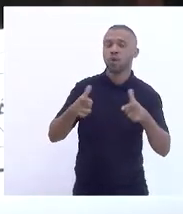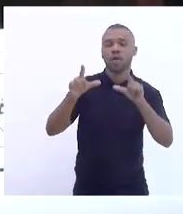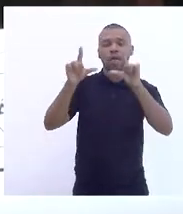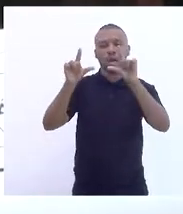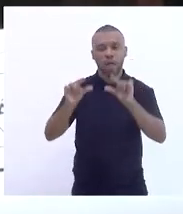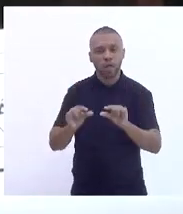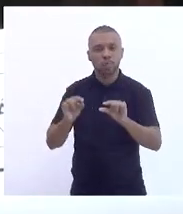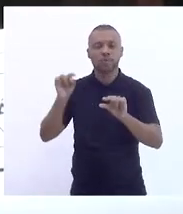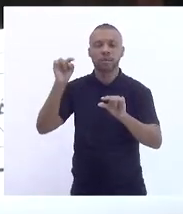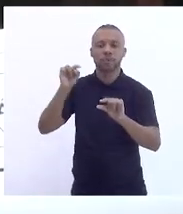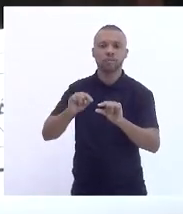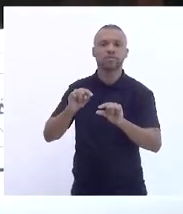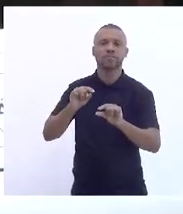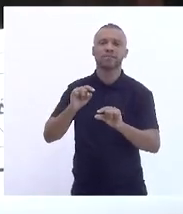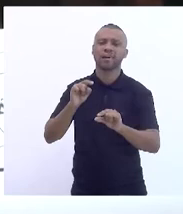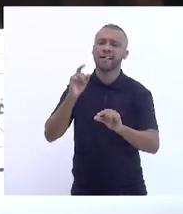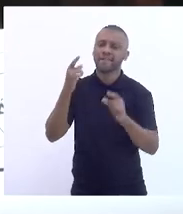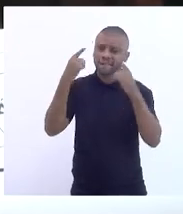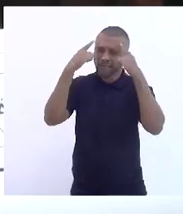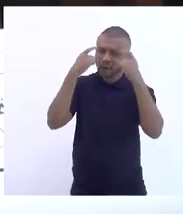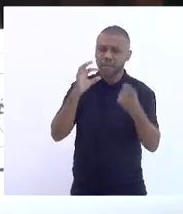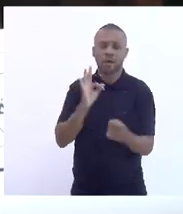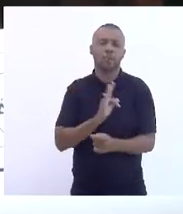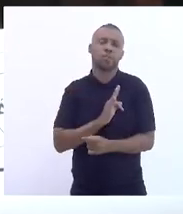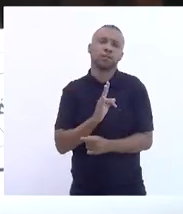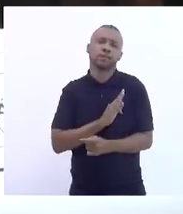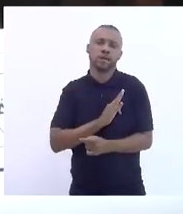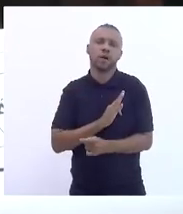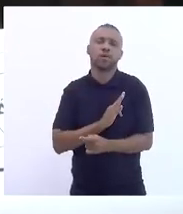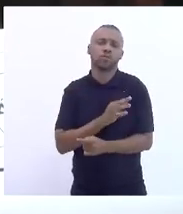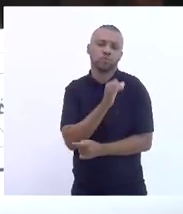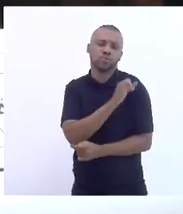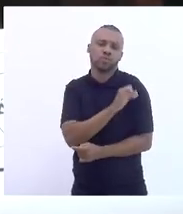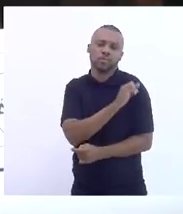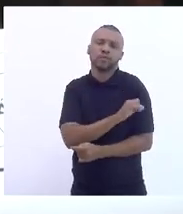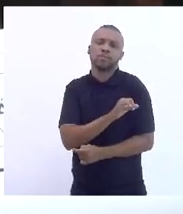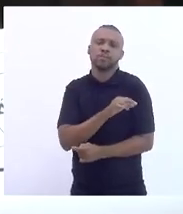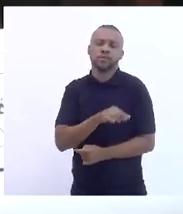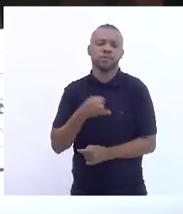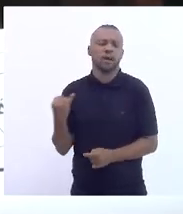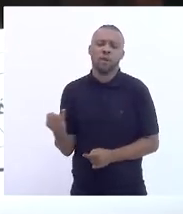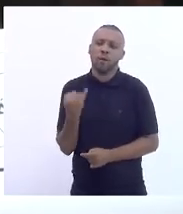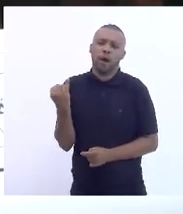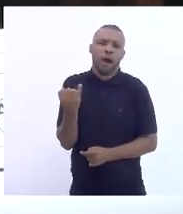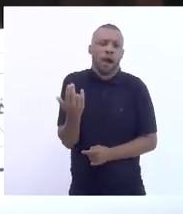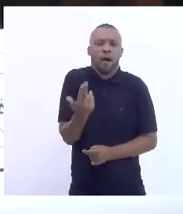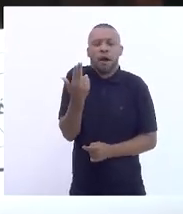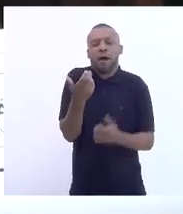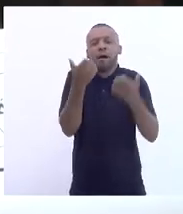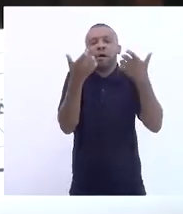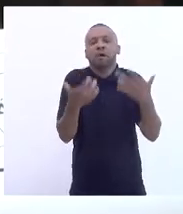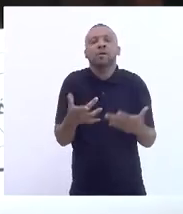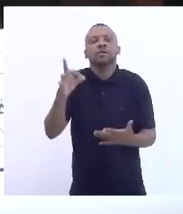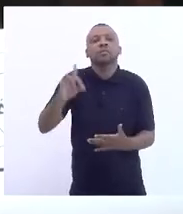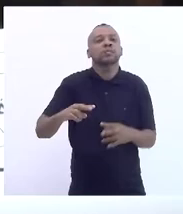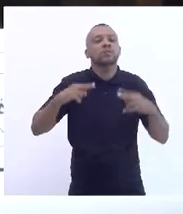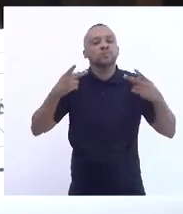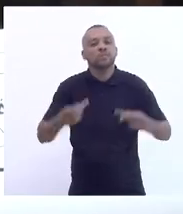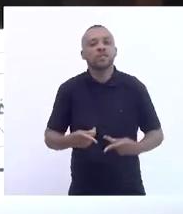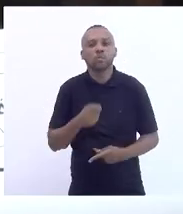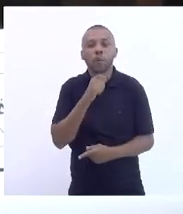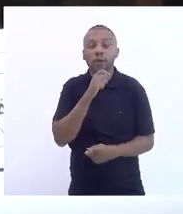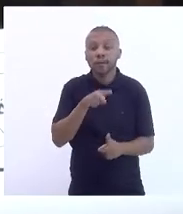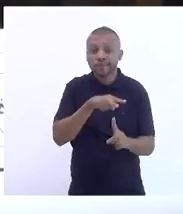da letalidade policial do Estado do Rio de Janeiro Isso é essencial não se pode falar em Direitos Humanos sem ter